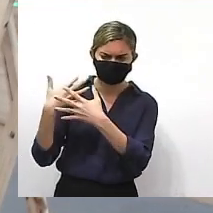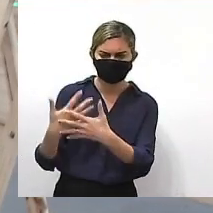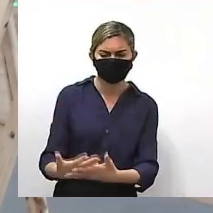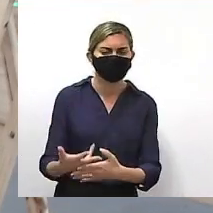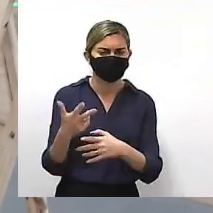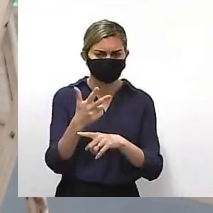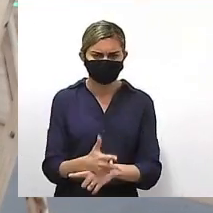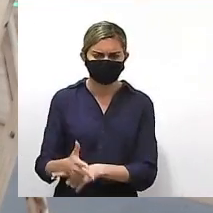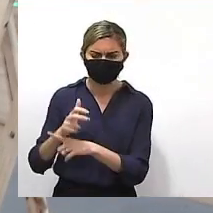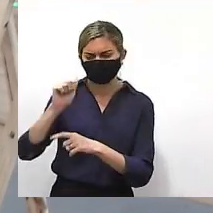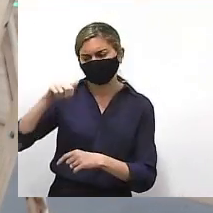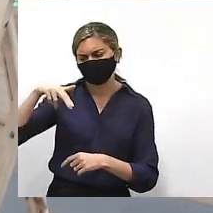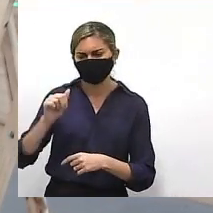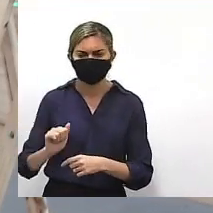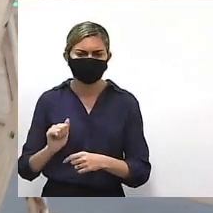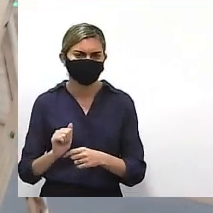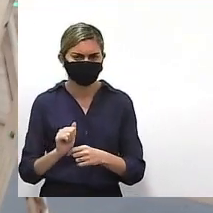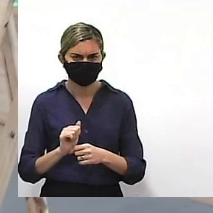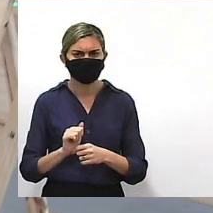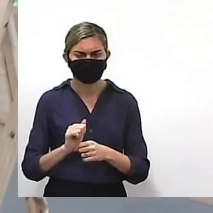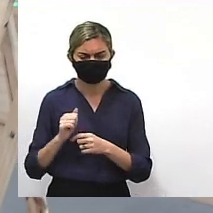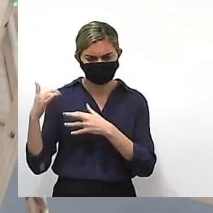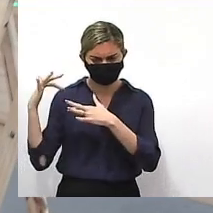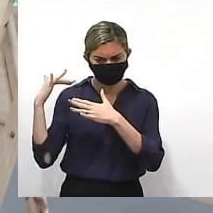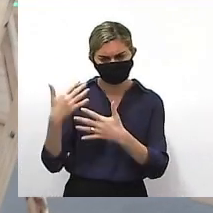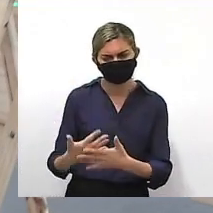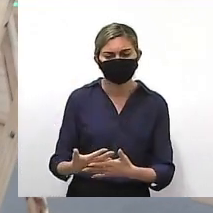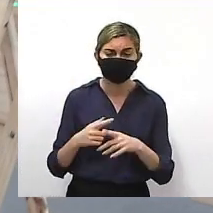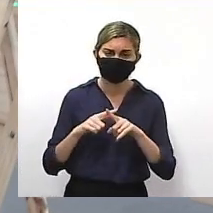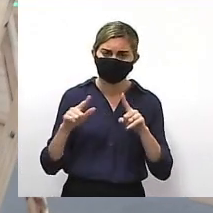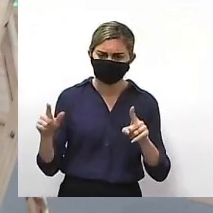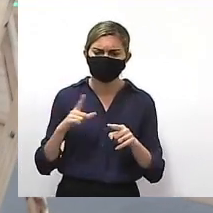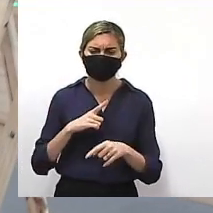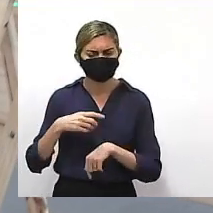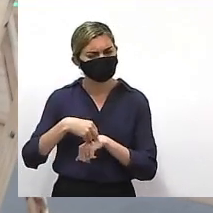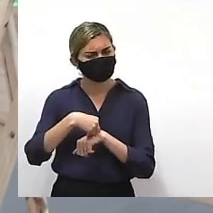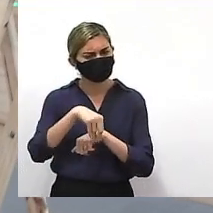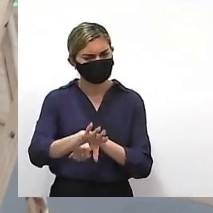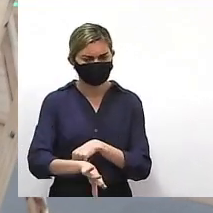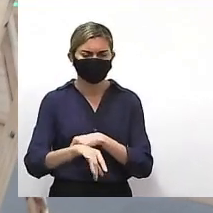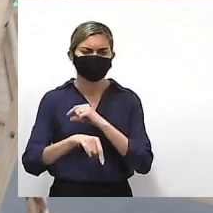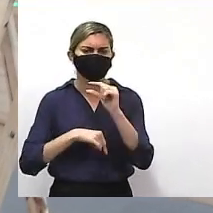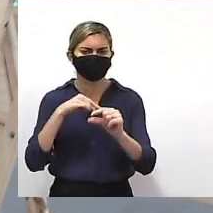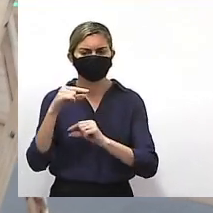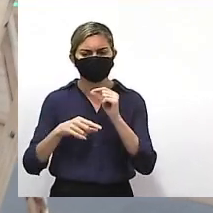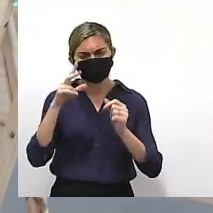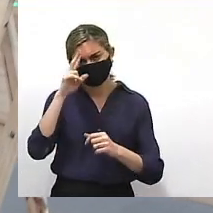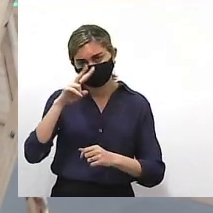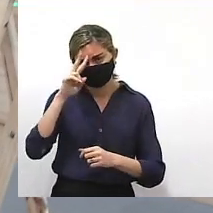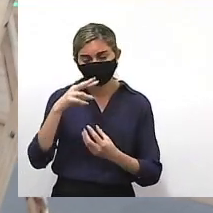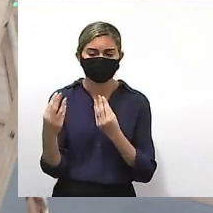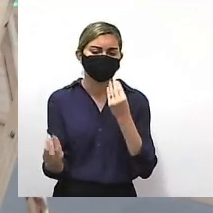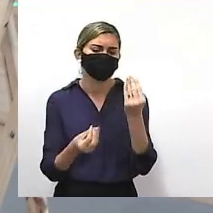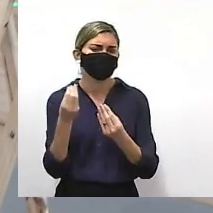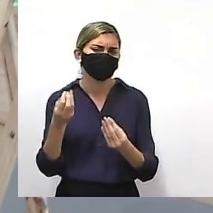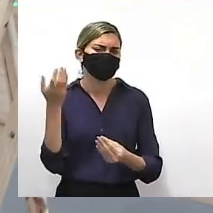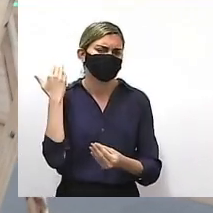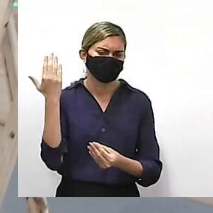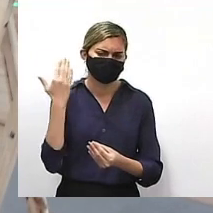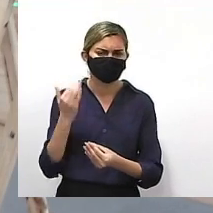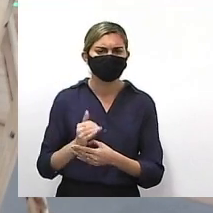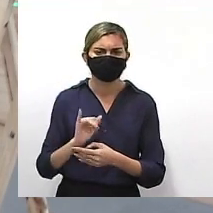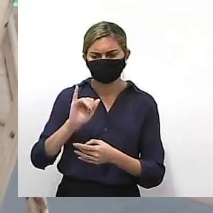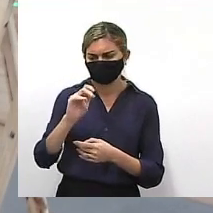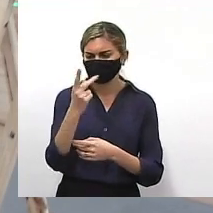vídeo da Ana é um vídeo contemporâneo, mas a gente vai trazer um pouco da história de como era a Ilha